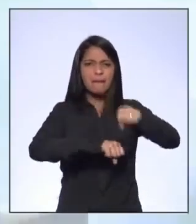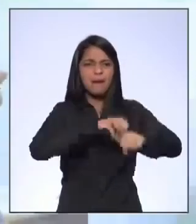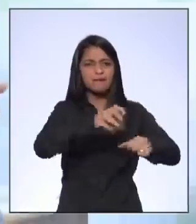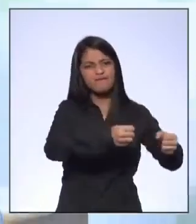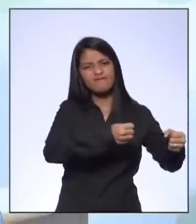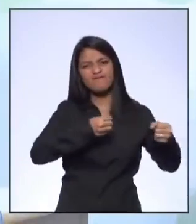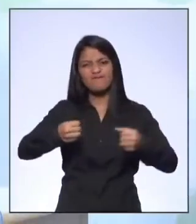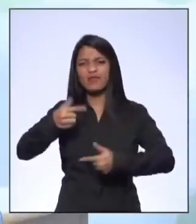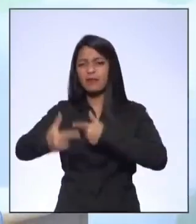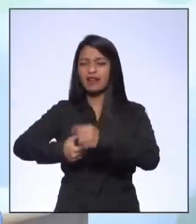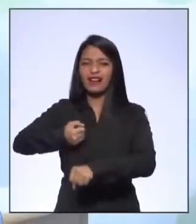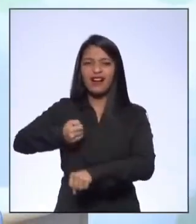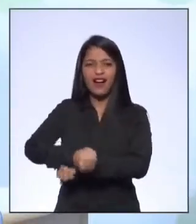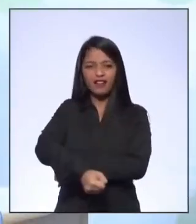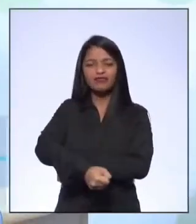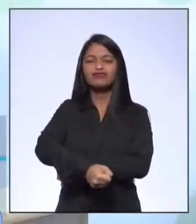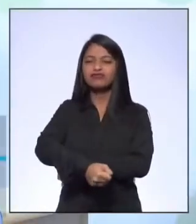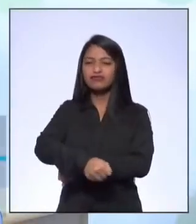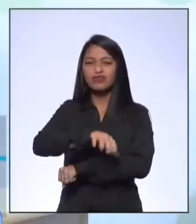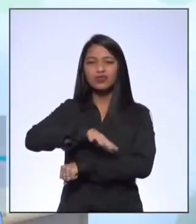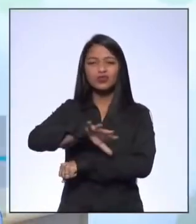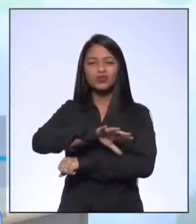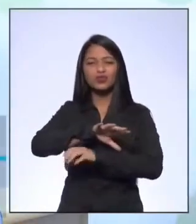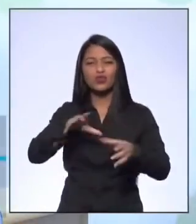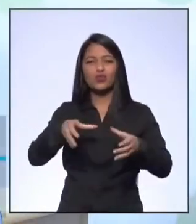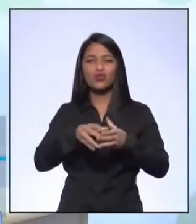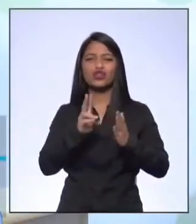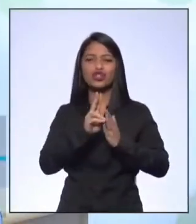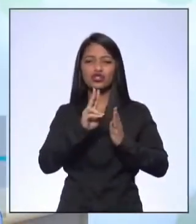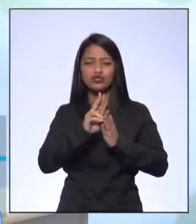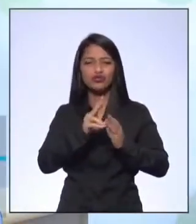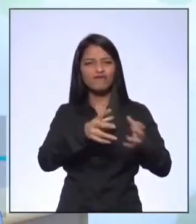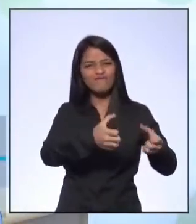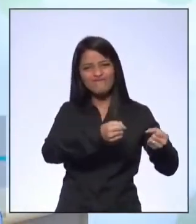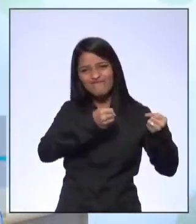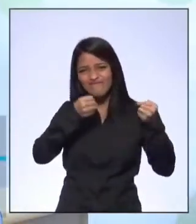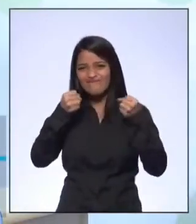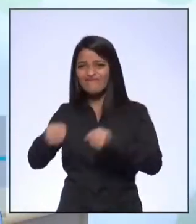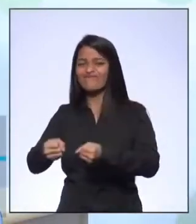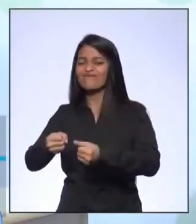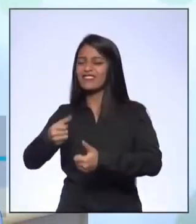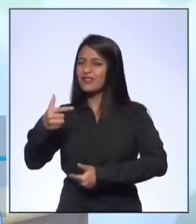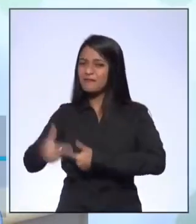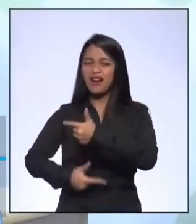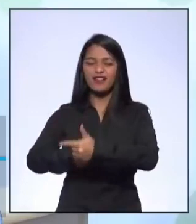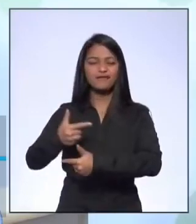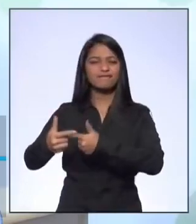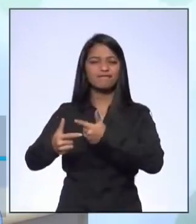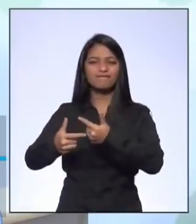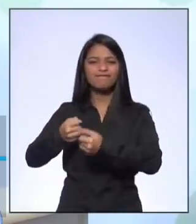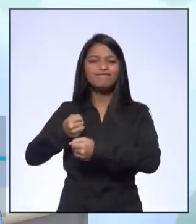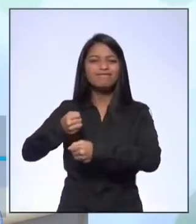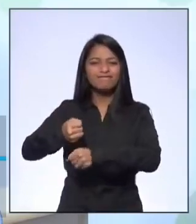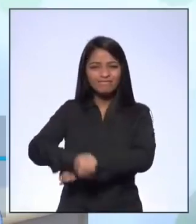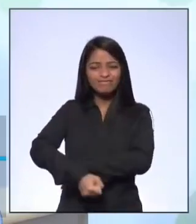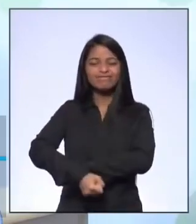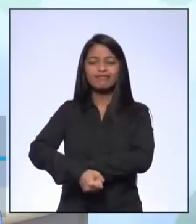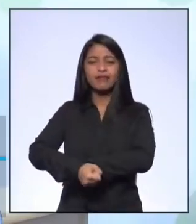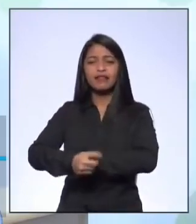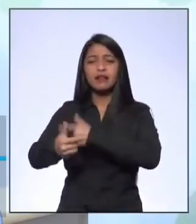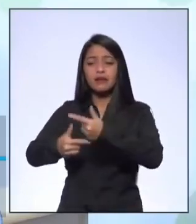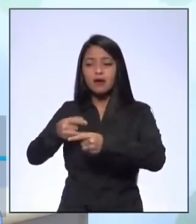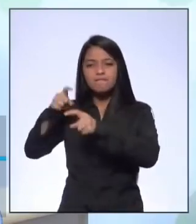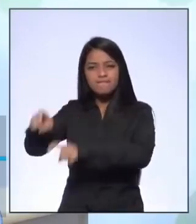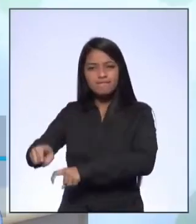escravização aí desses indígenas, né, forçando-os a trabalhar nas minas e